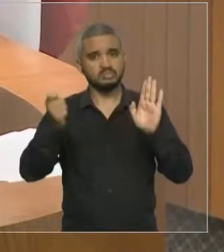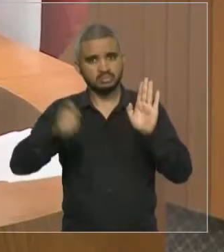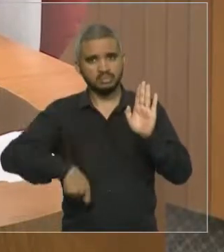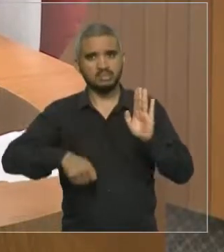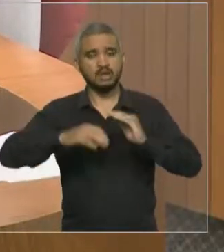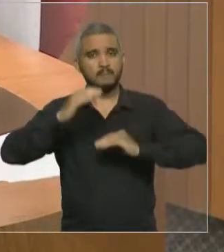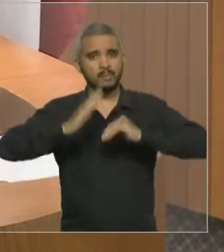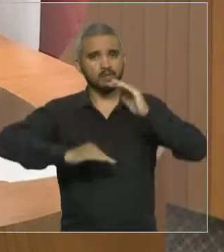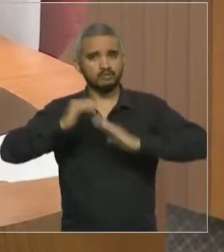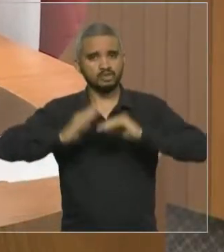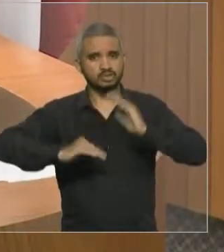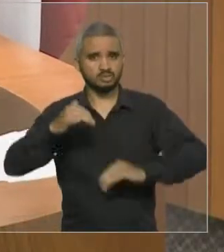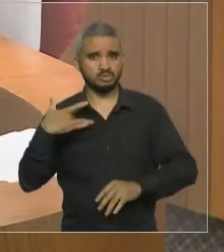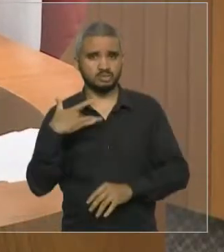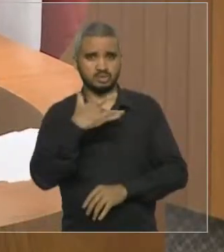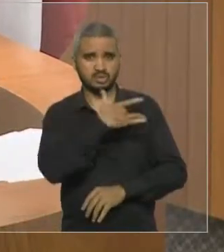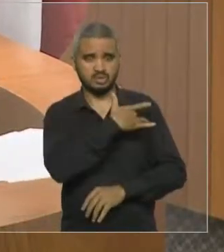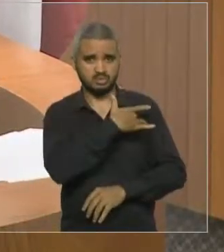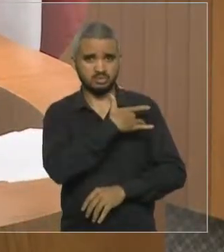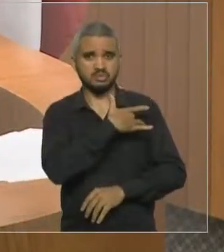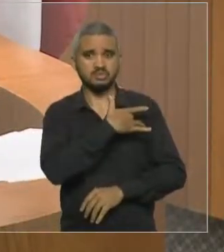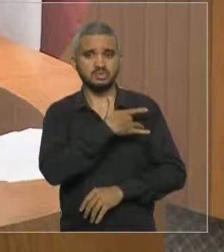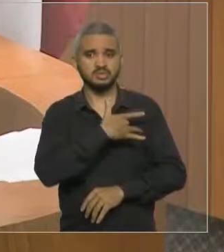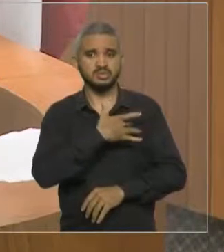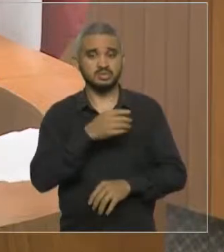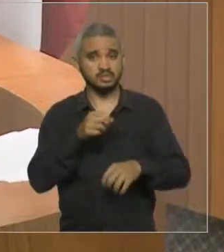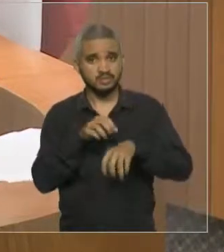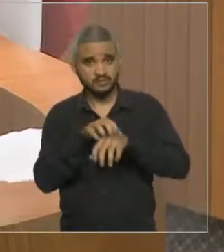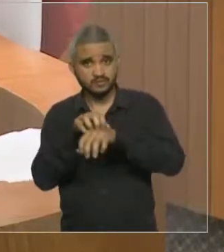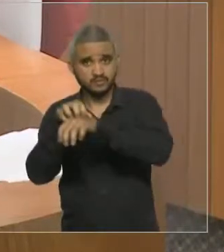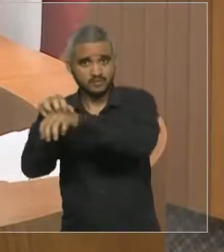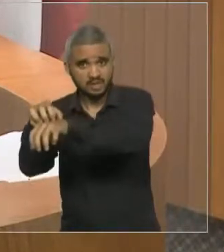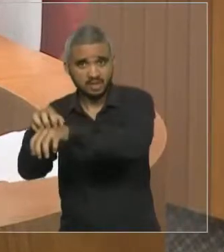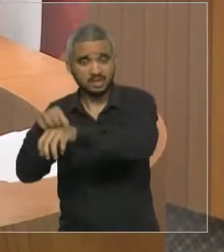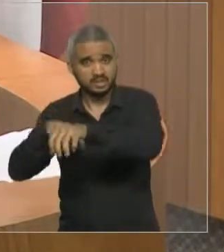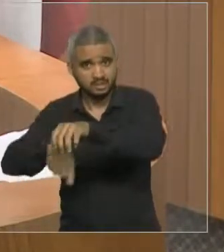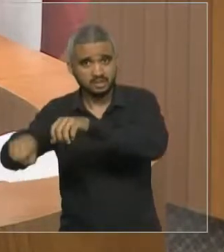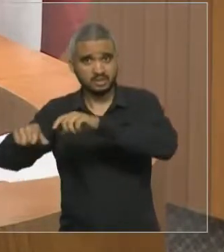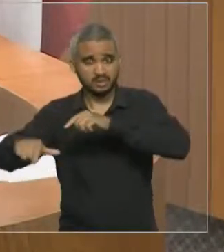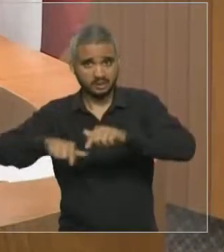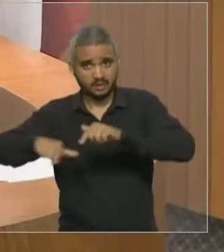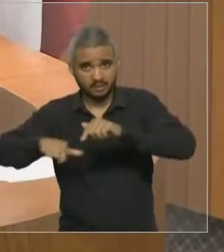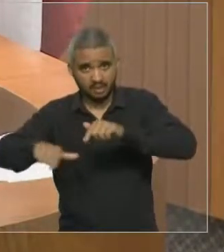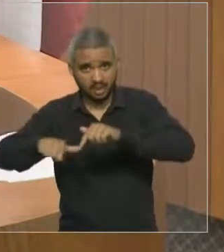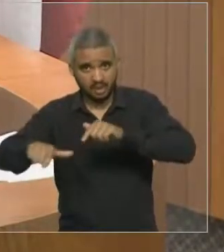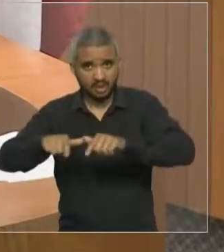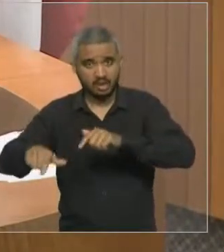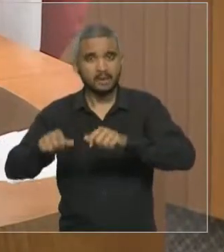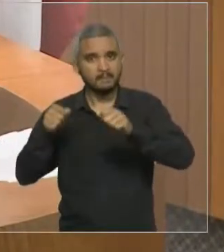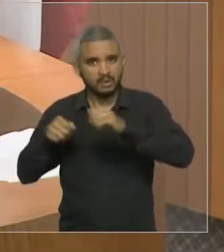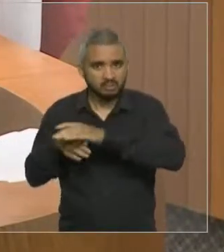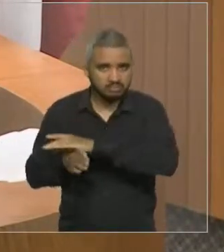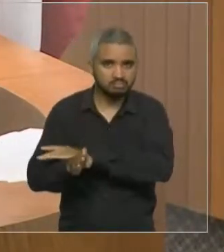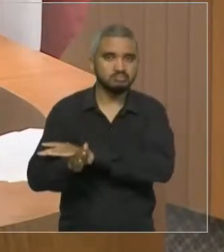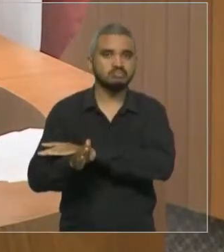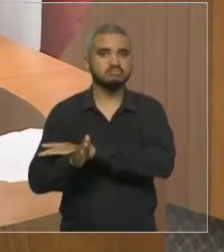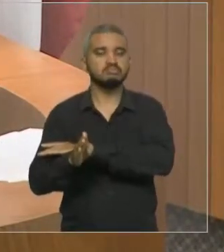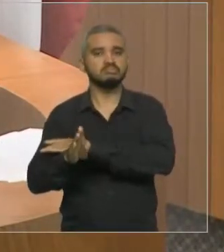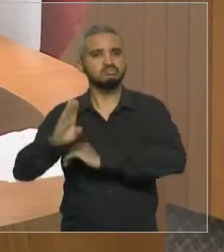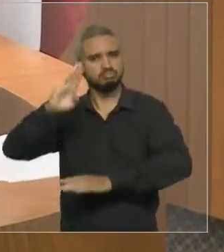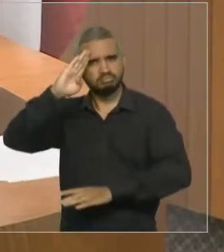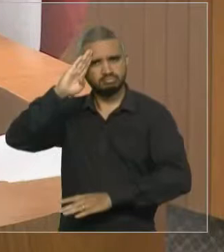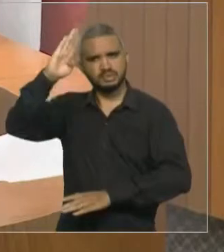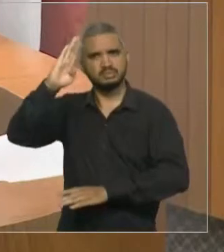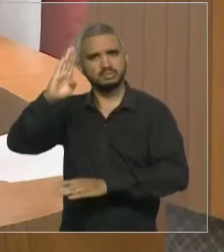que esteja em direção em viagem em direção ao seu plantão que ele tem o seu embarque priorizado no ferry